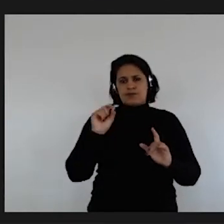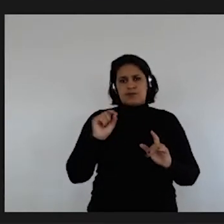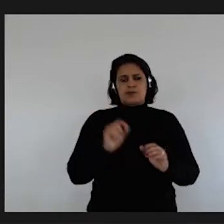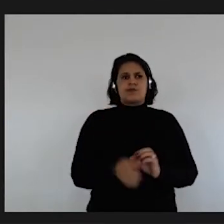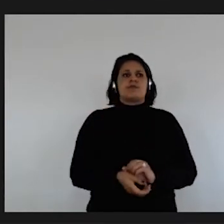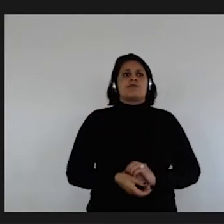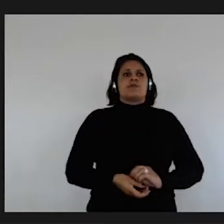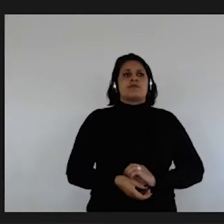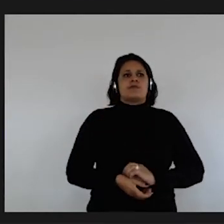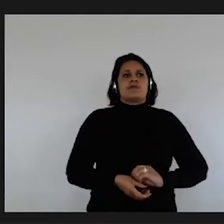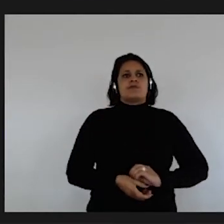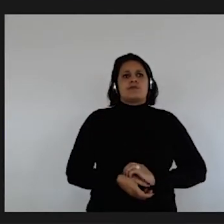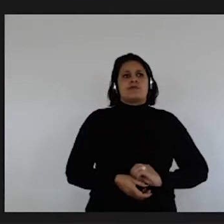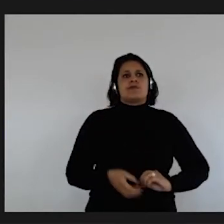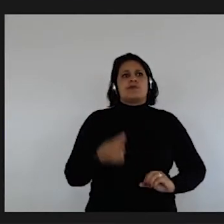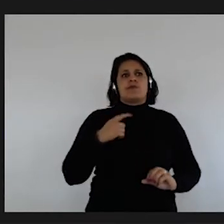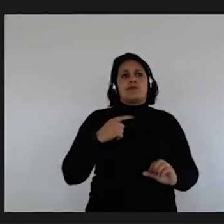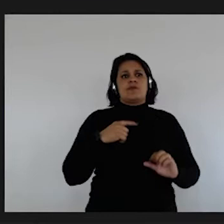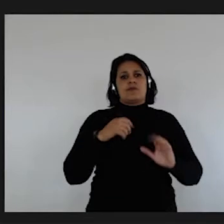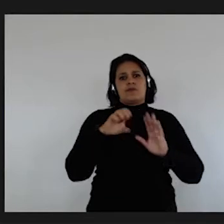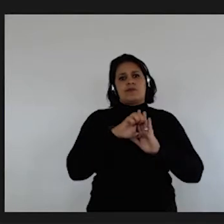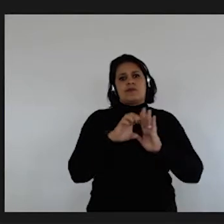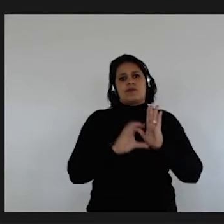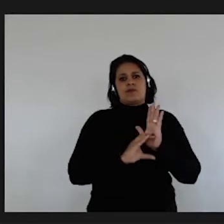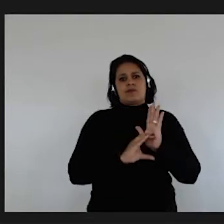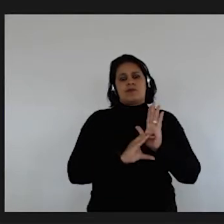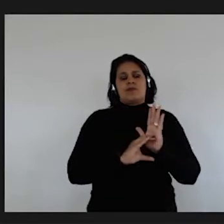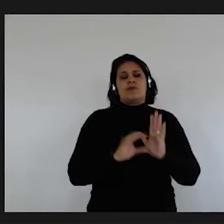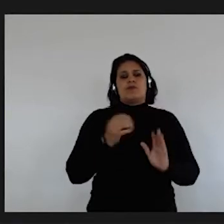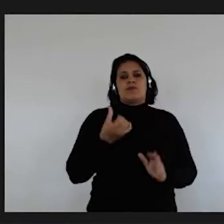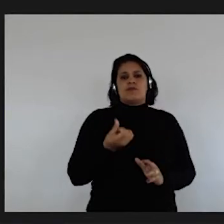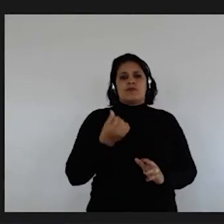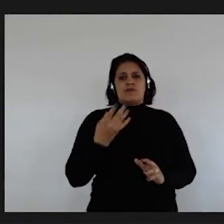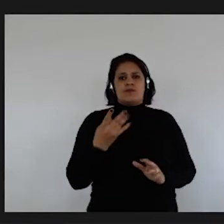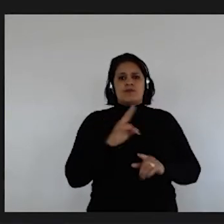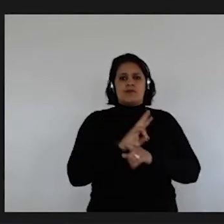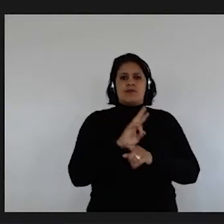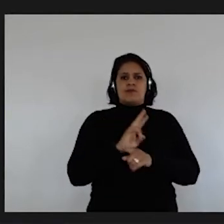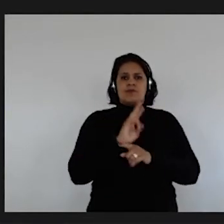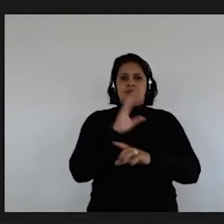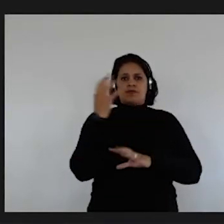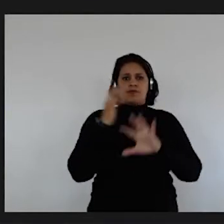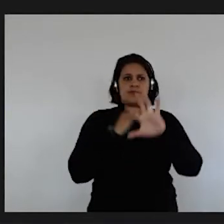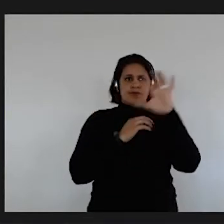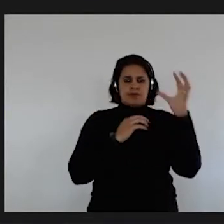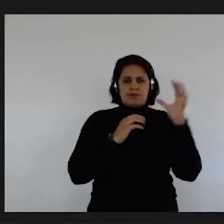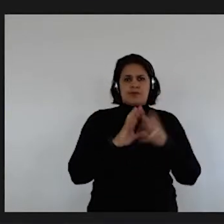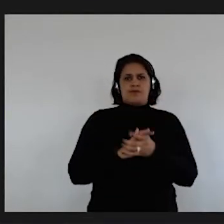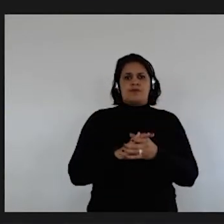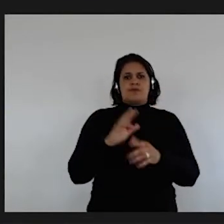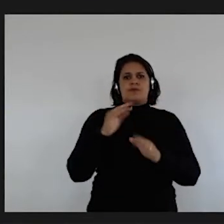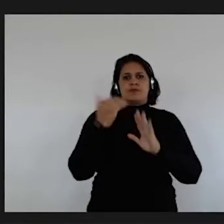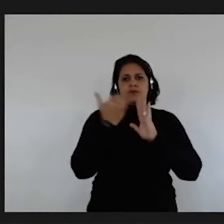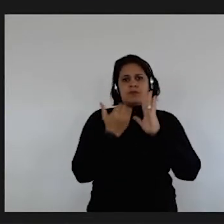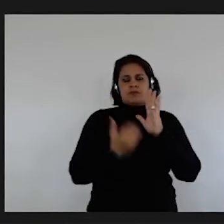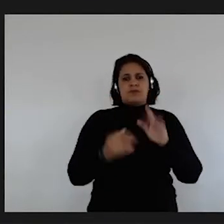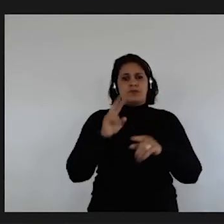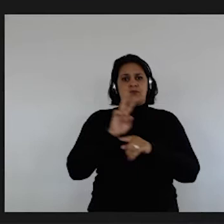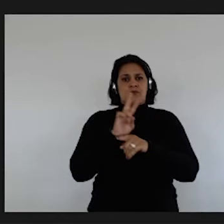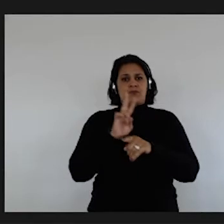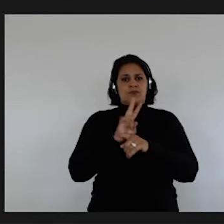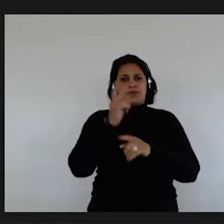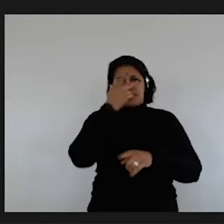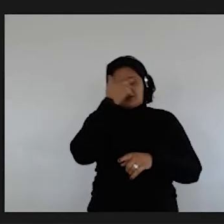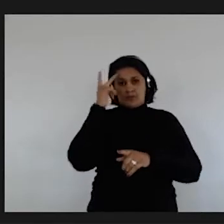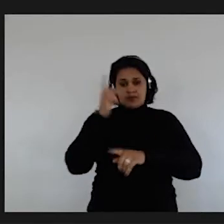sede constitucional pela emenda número 64, o princípio da proteção do meio ambiente, o princípio da defesa do consumidor,